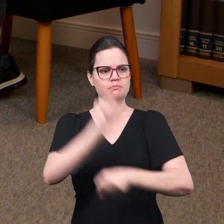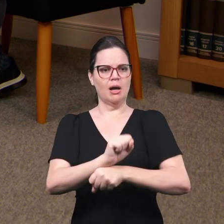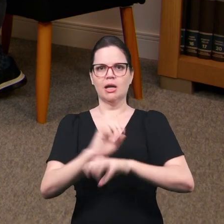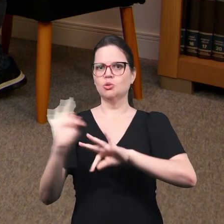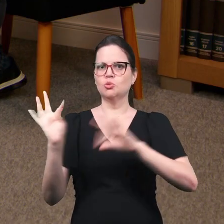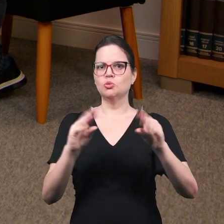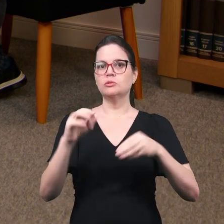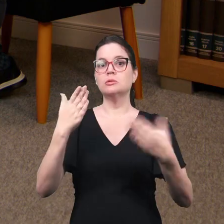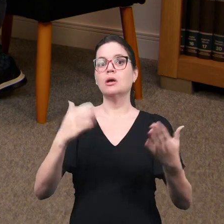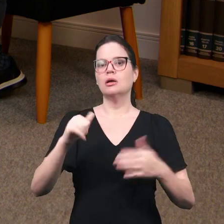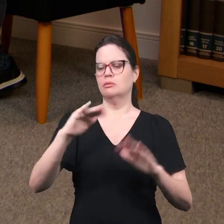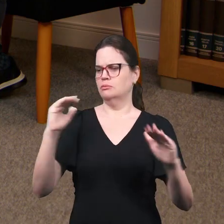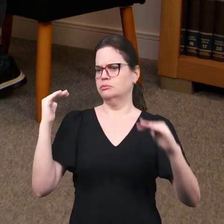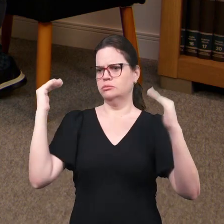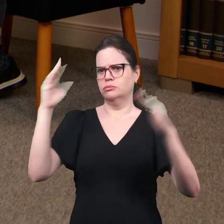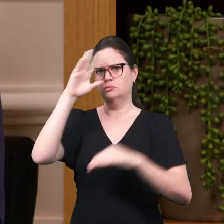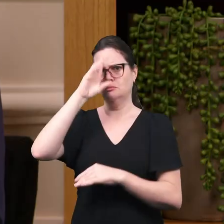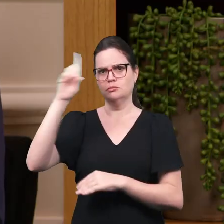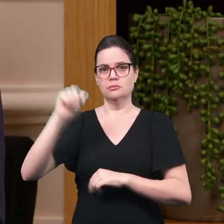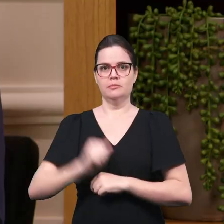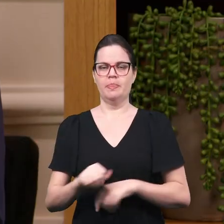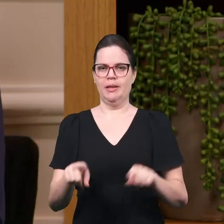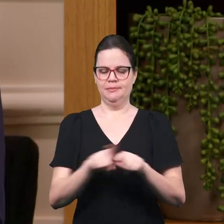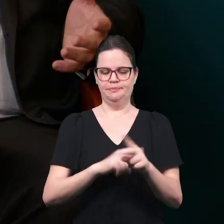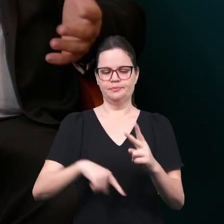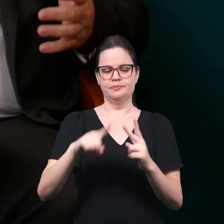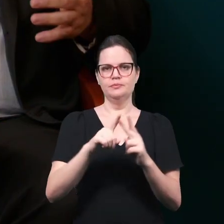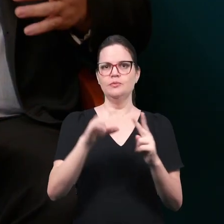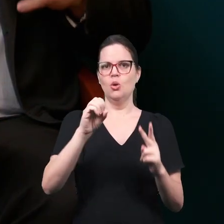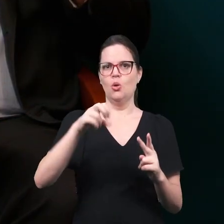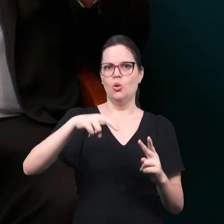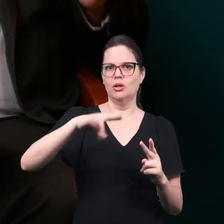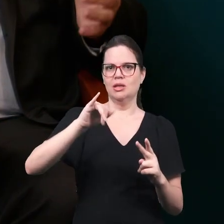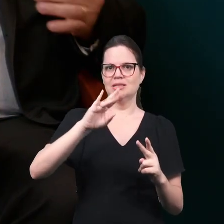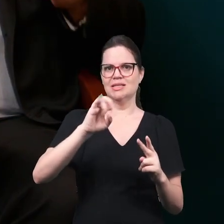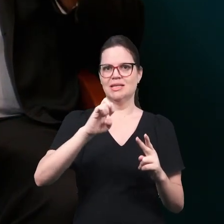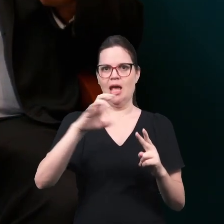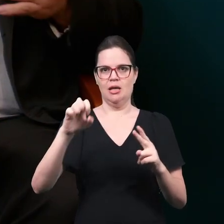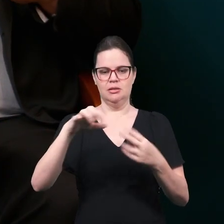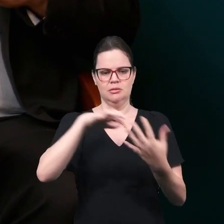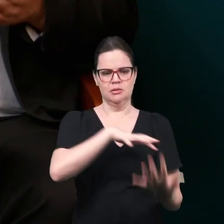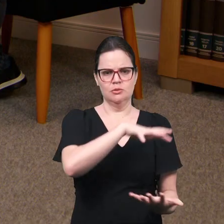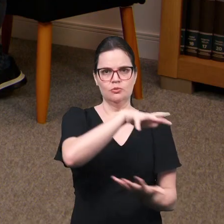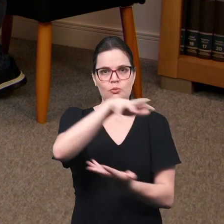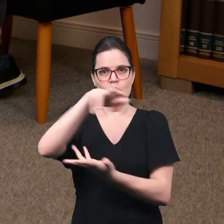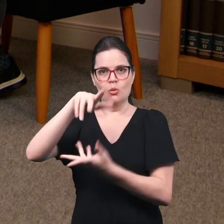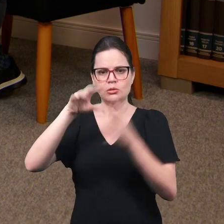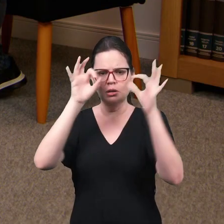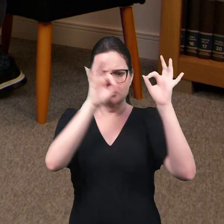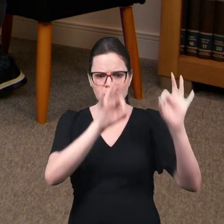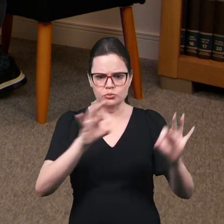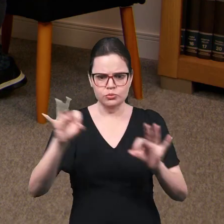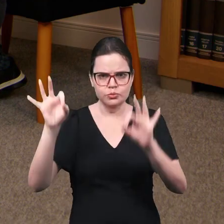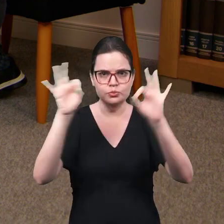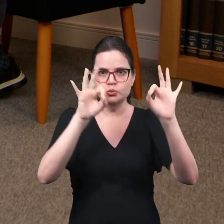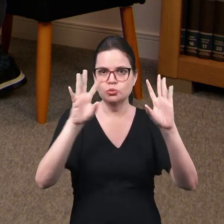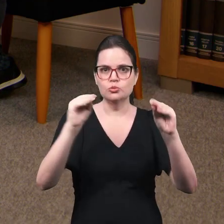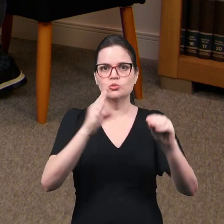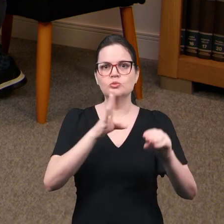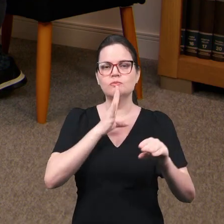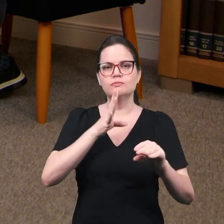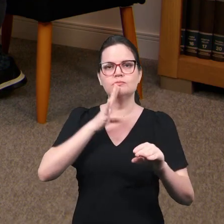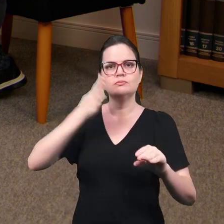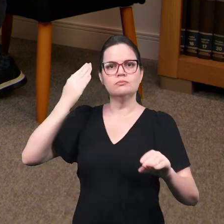de Deus. Ele conhece todas as coisas. Amém. Ele conhece o passado, presente e futuro. Amém. E um